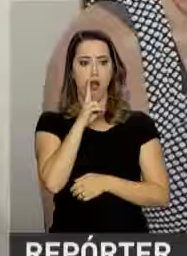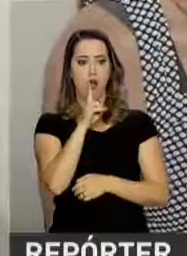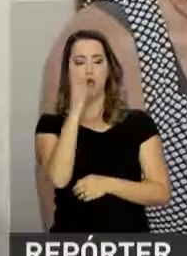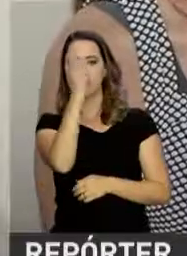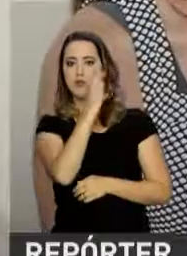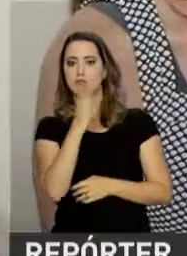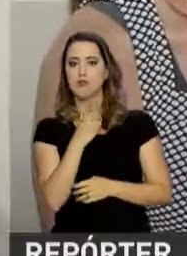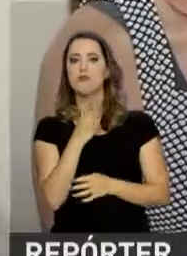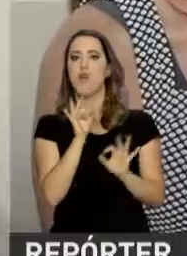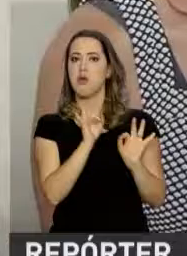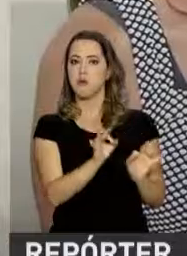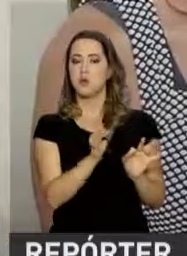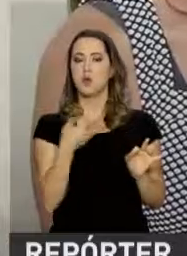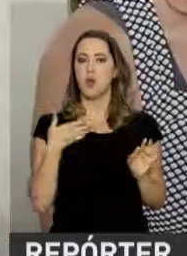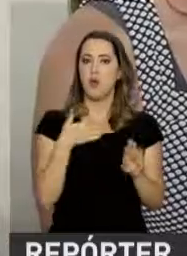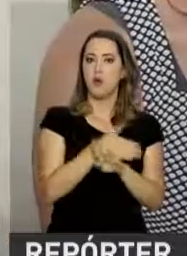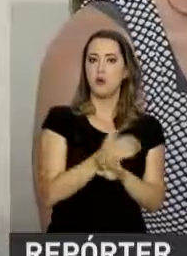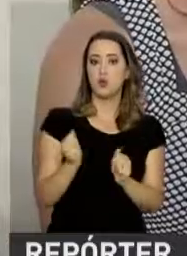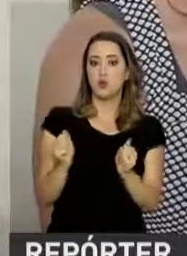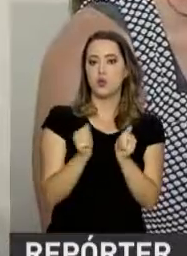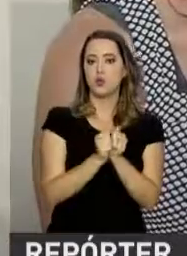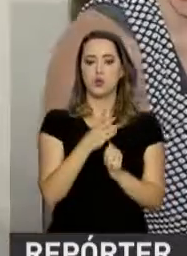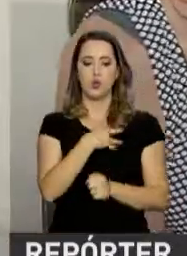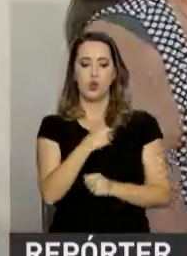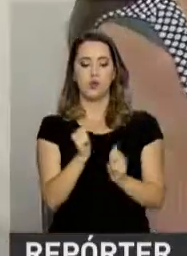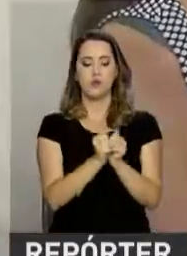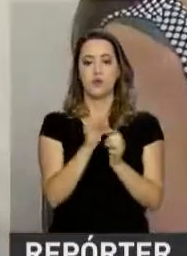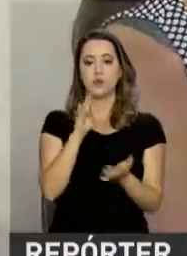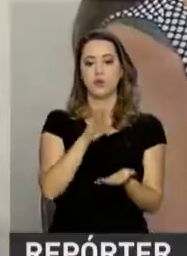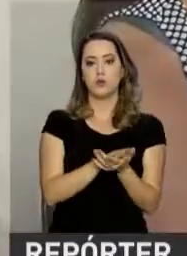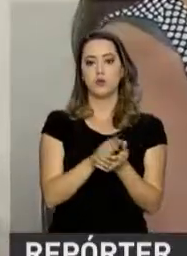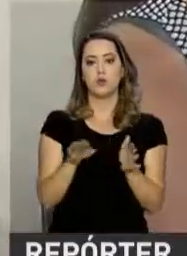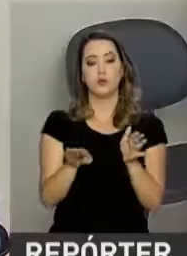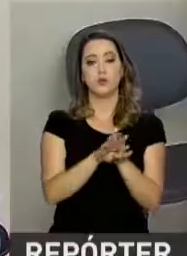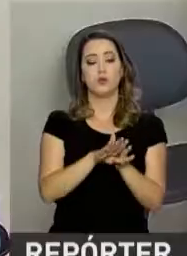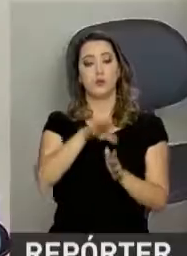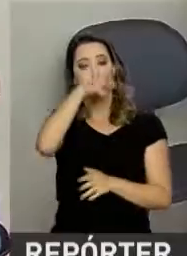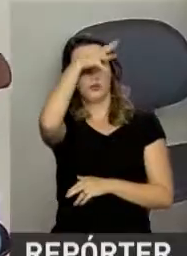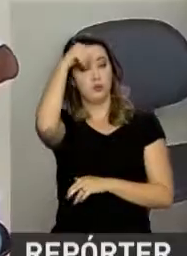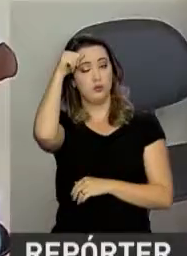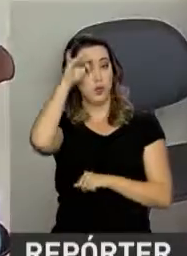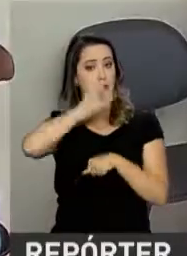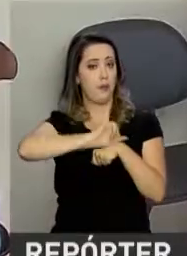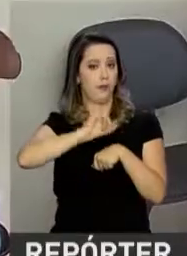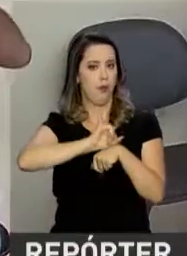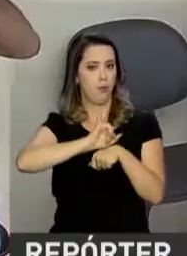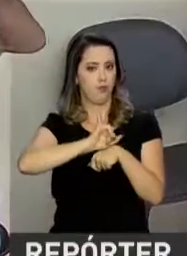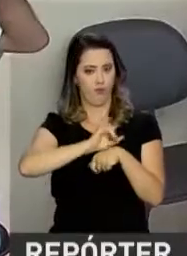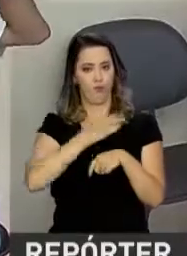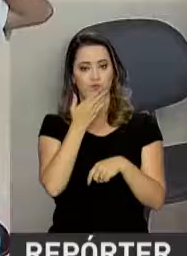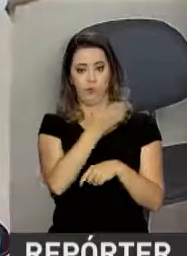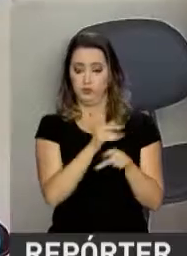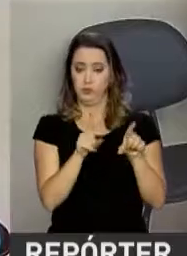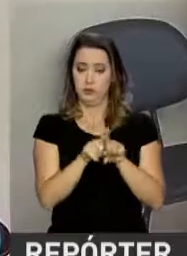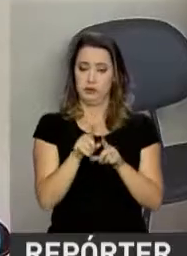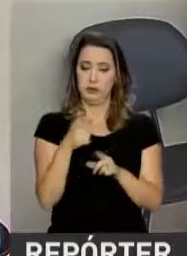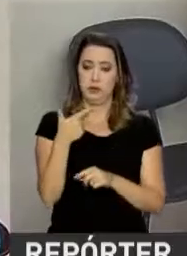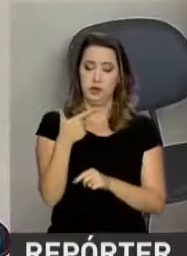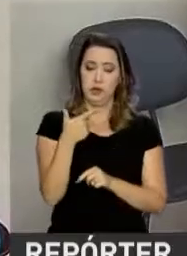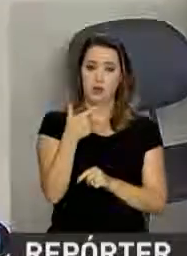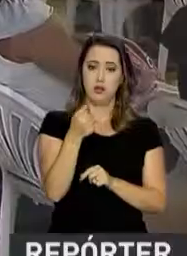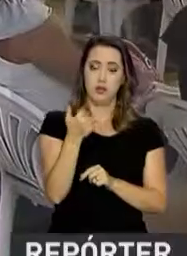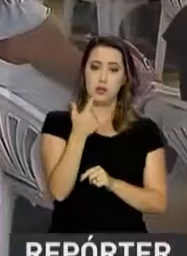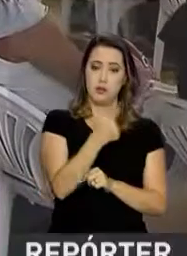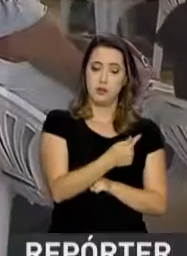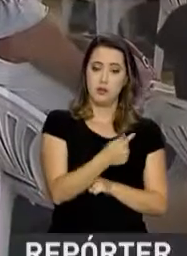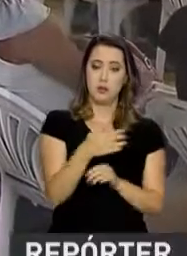solução. Veio com os filhos e o marido para Boa Vista, capital de Roraima. Assim como ela, entre 2017 e